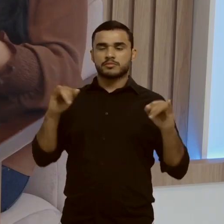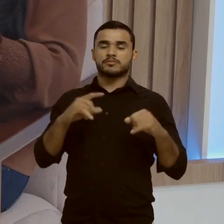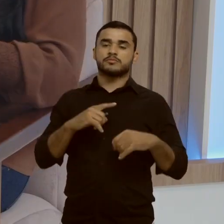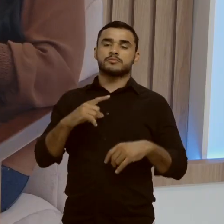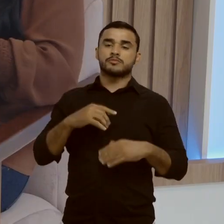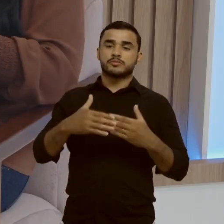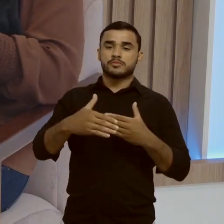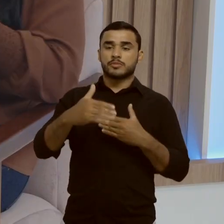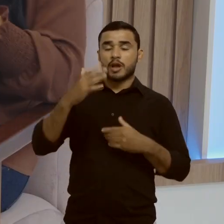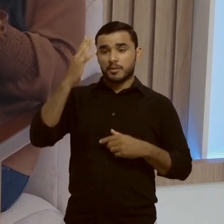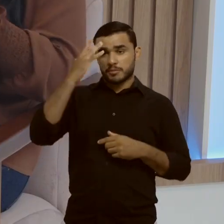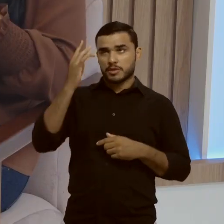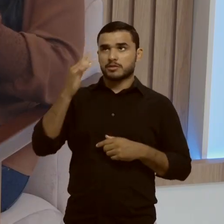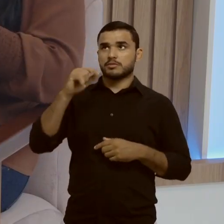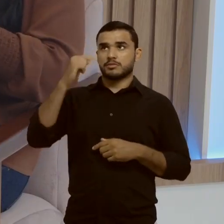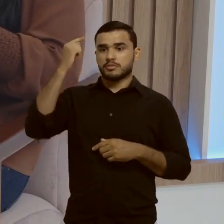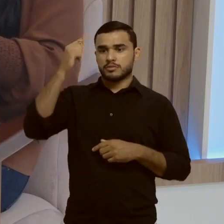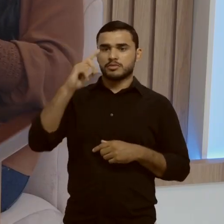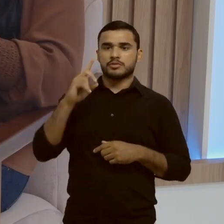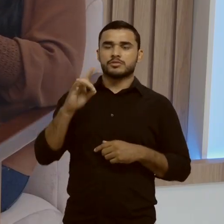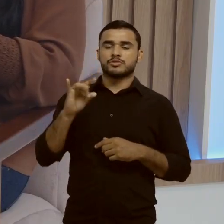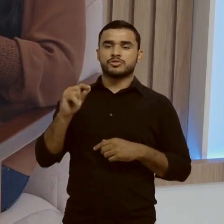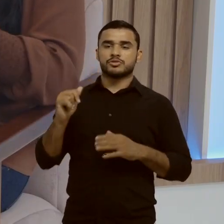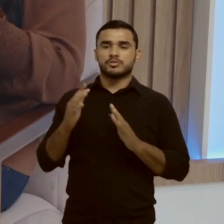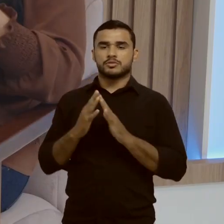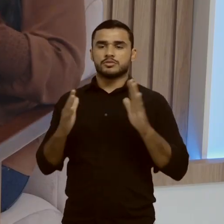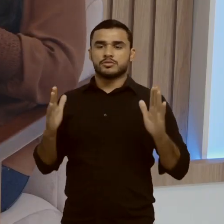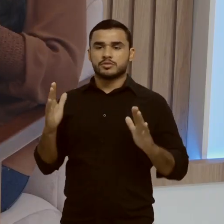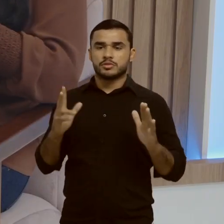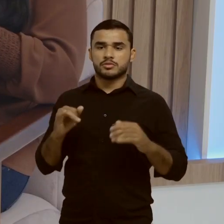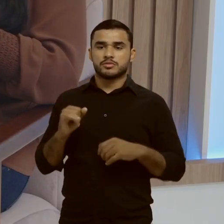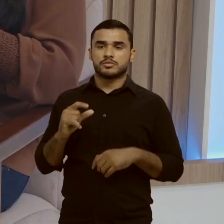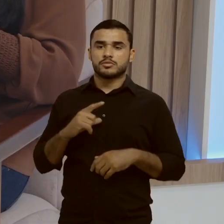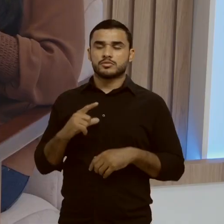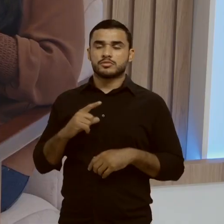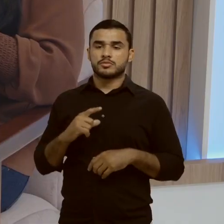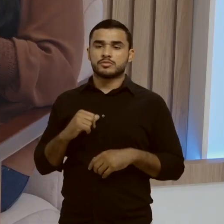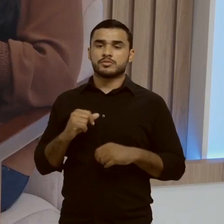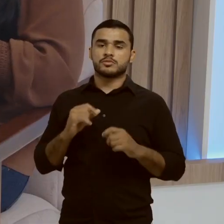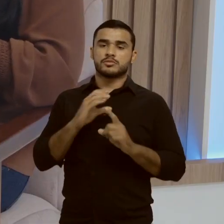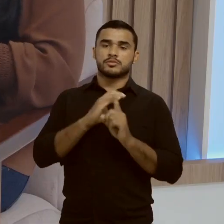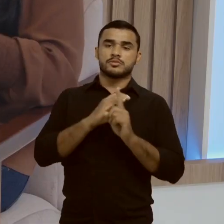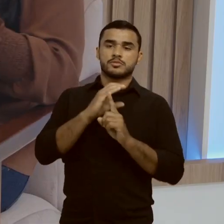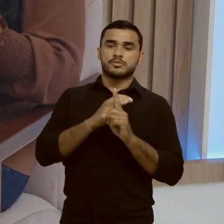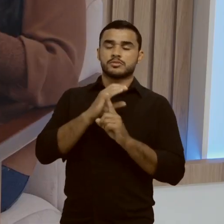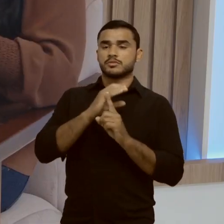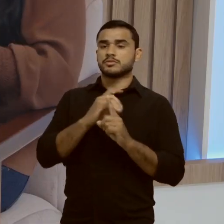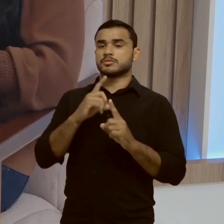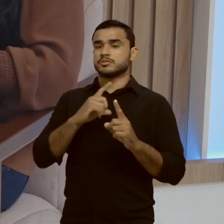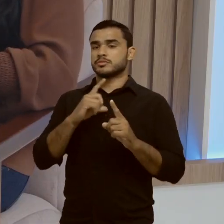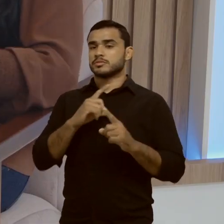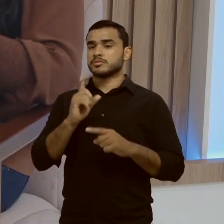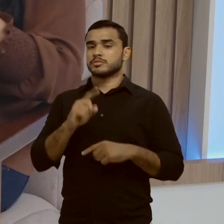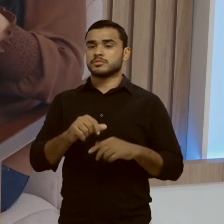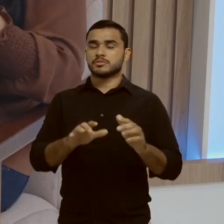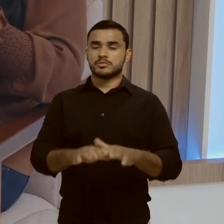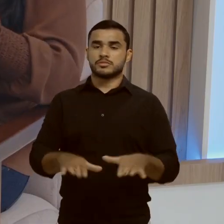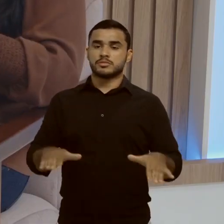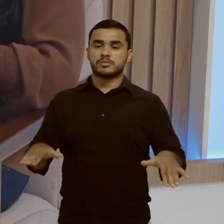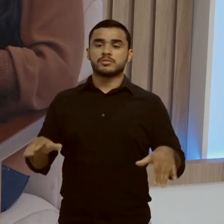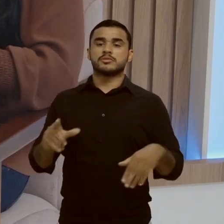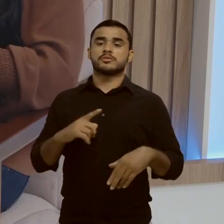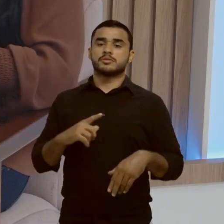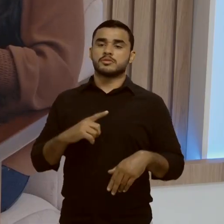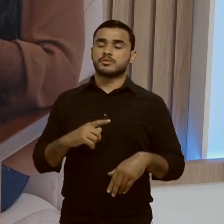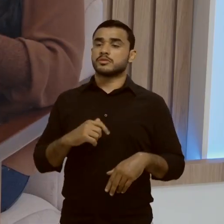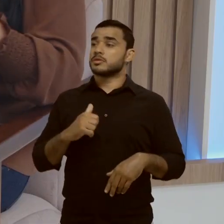tantos dias, algumas crianças já têm essa noção temporal, então já ir fazendo a contagem ali no calendário. Crianças bem pequenas, os pais já